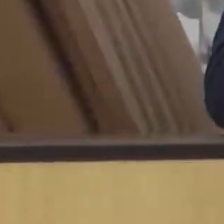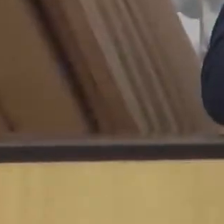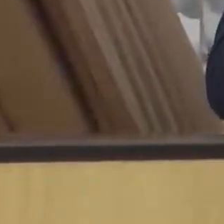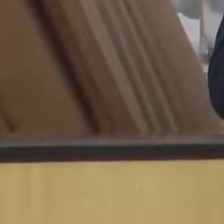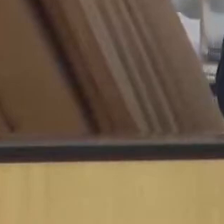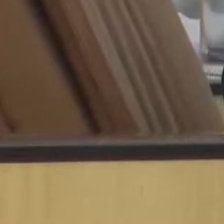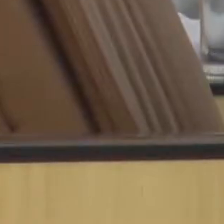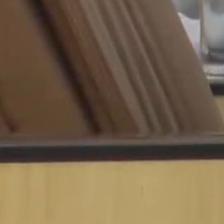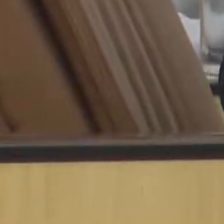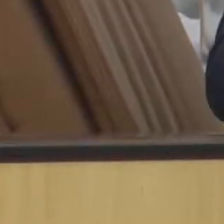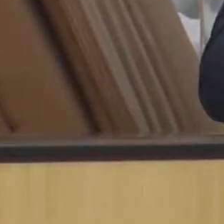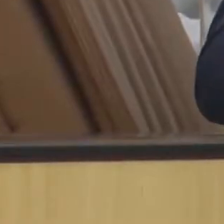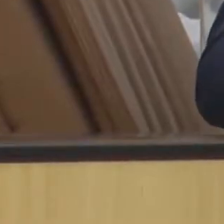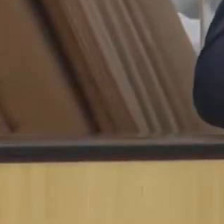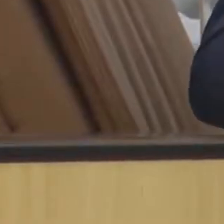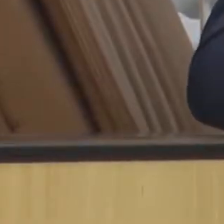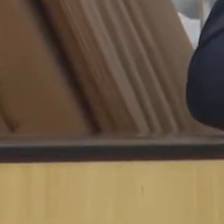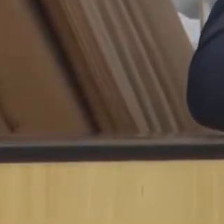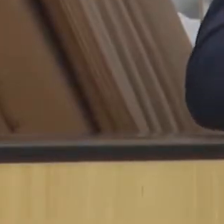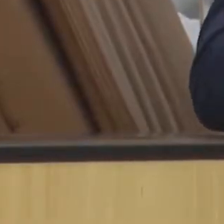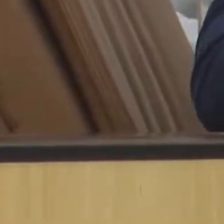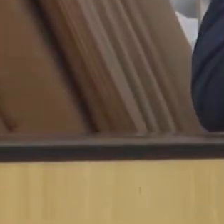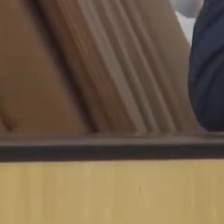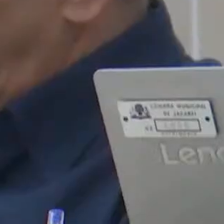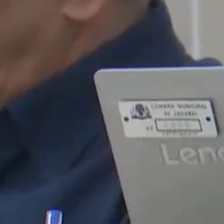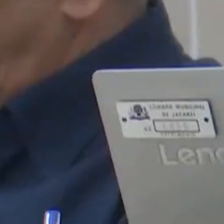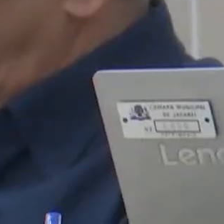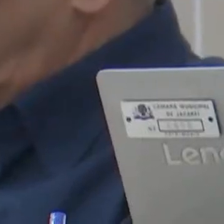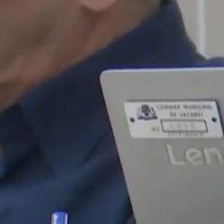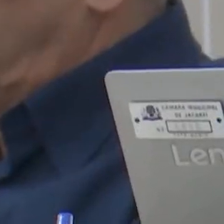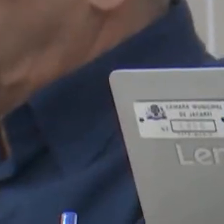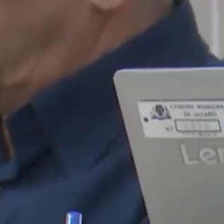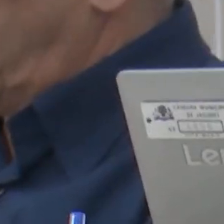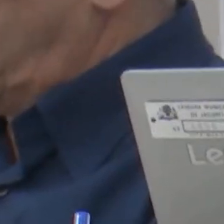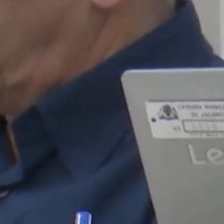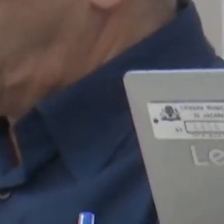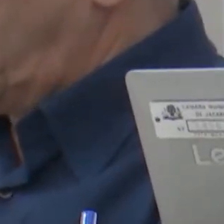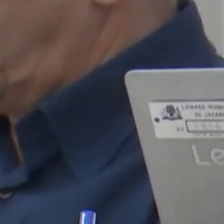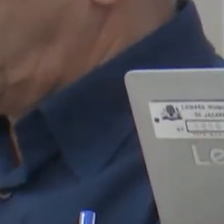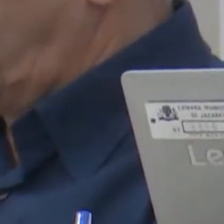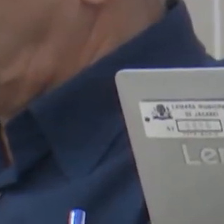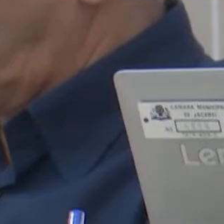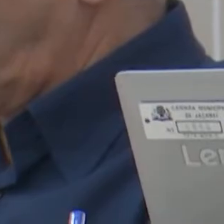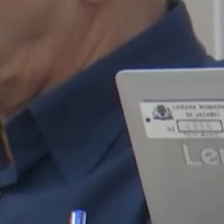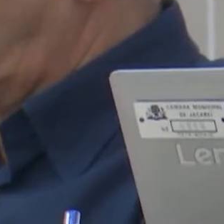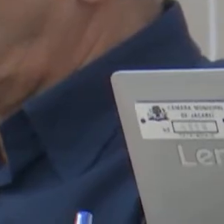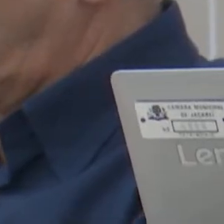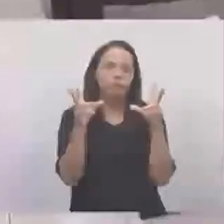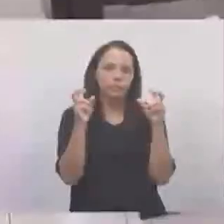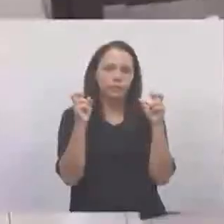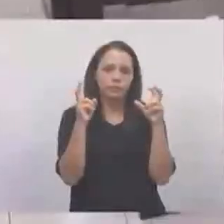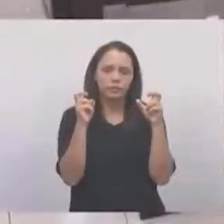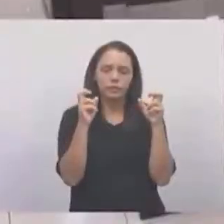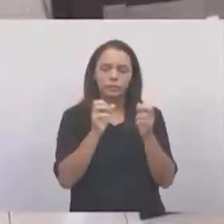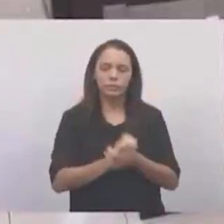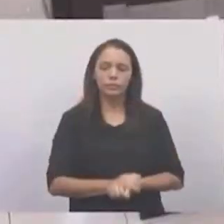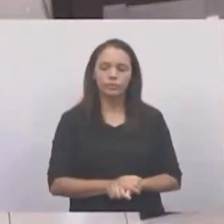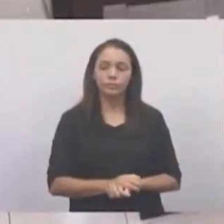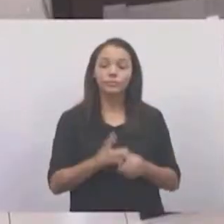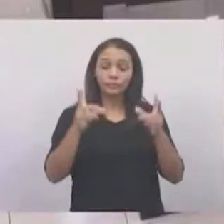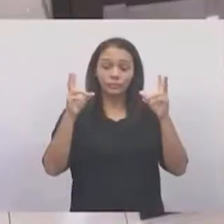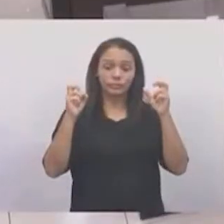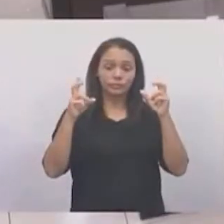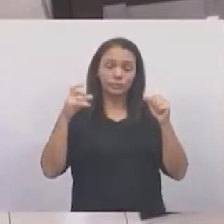PSDB, tratou de contribuir com a discussão. Para ele, que vivenciou a violência escolar quando adolescente, nada